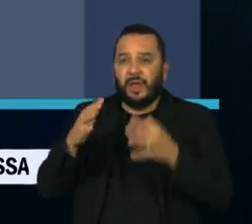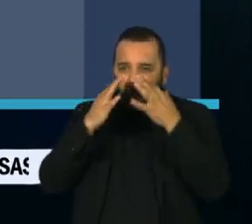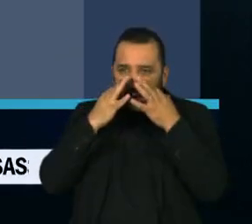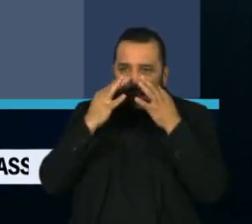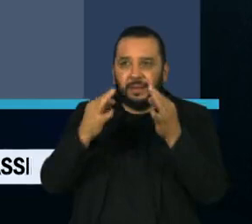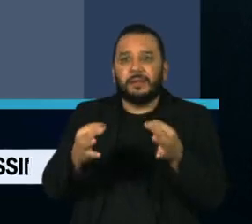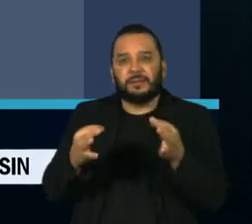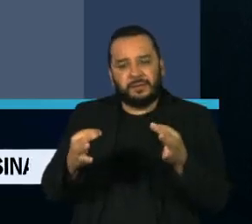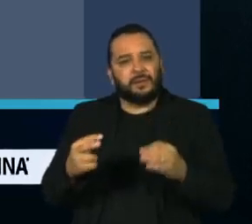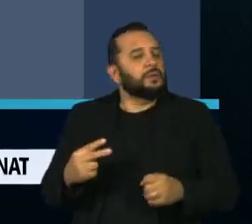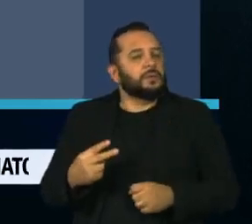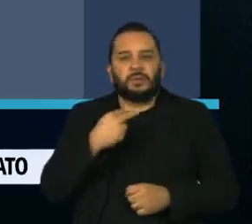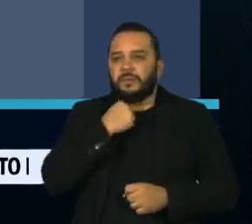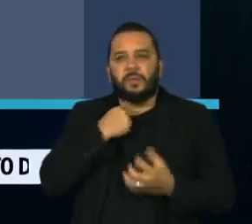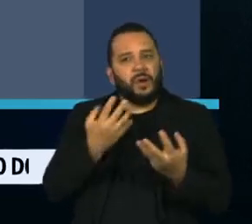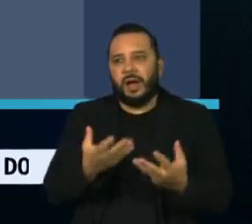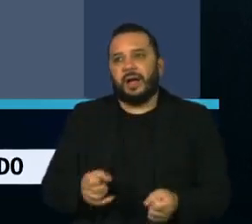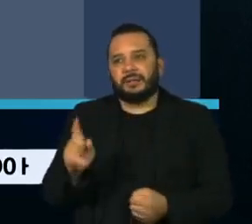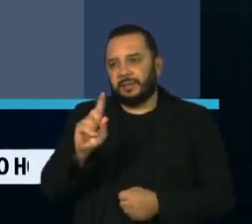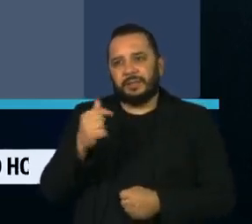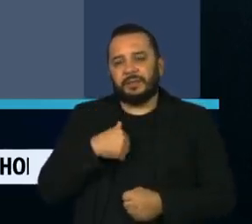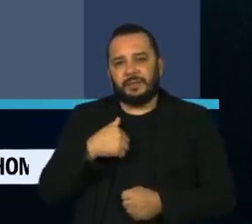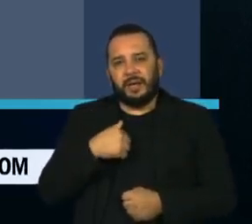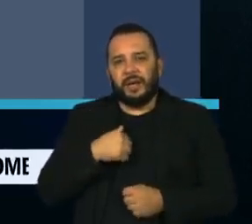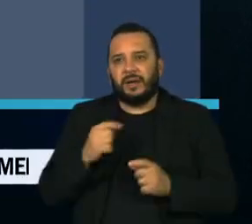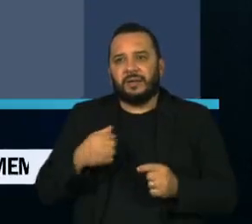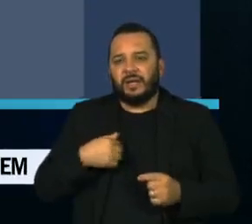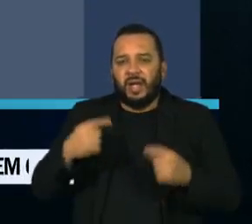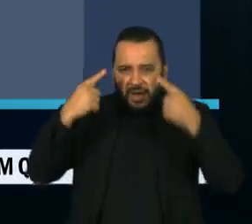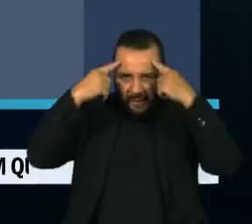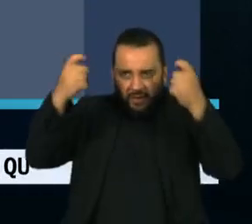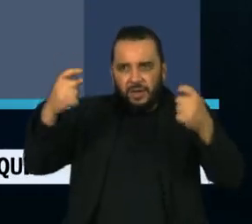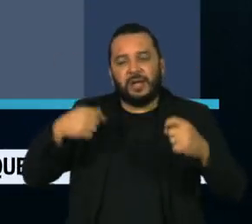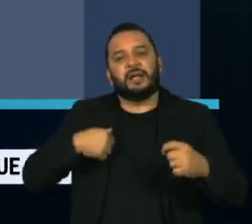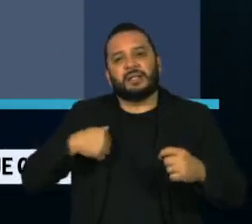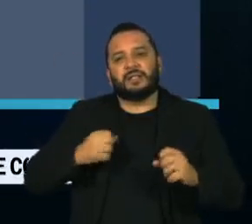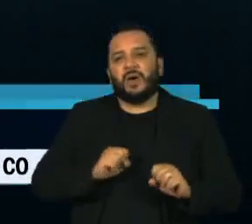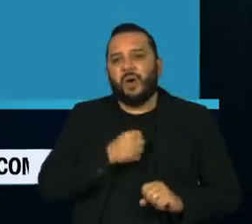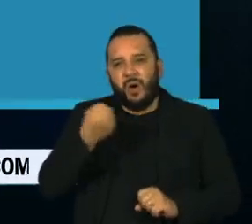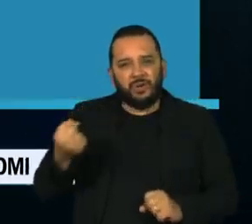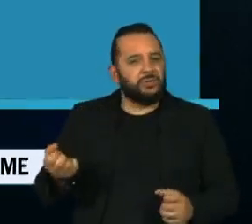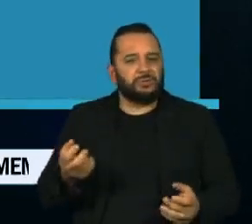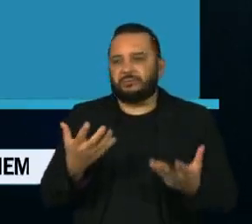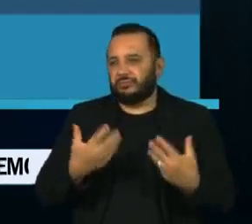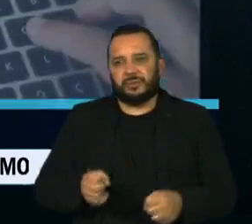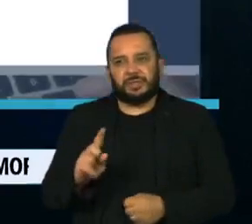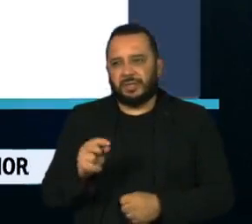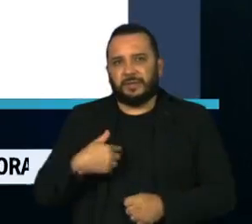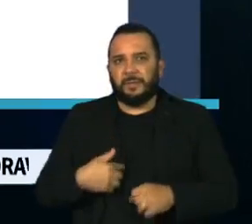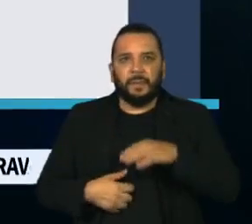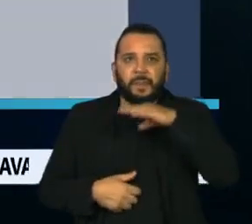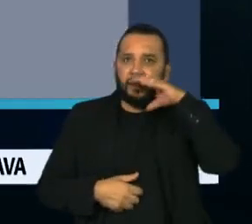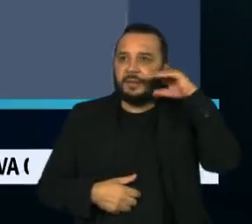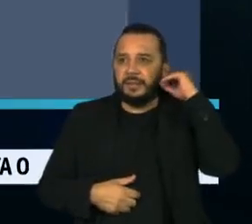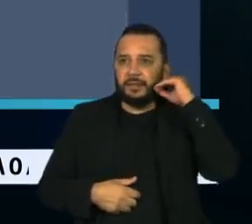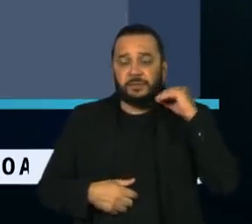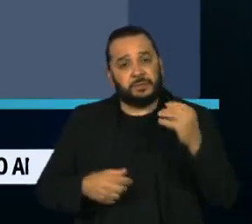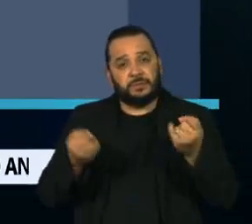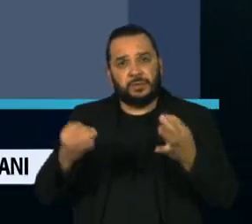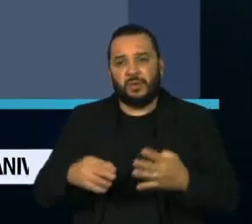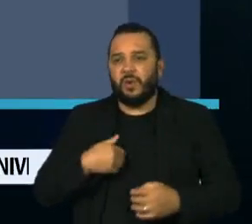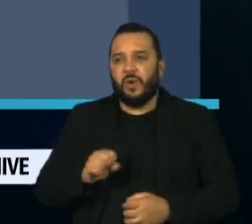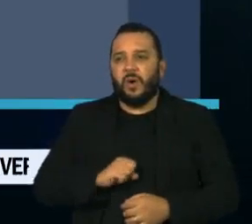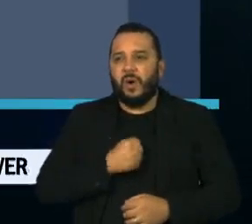e disse que não se pode admitir demonstrações de intolerância, ódio e violência política. Para Ciro Gomes, do PDT, o